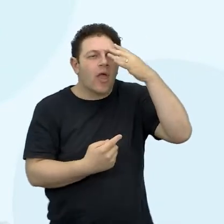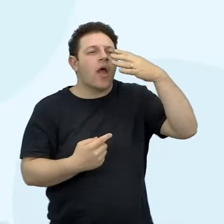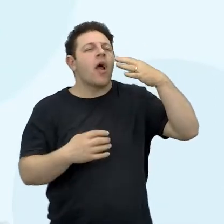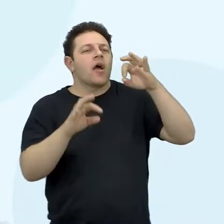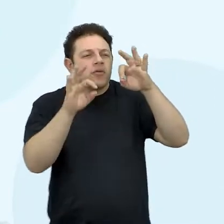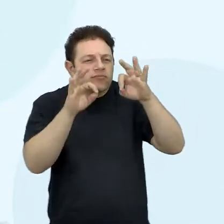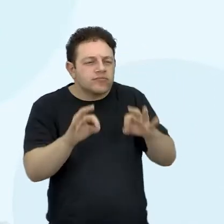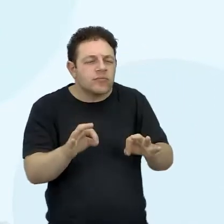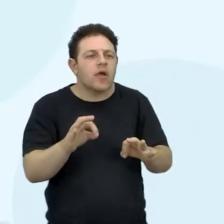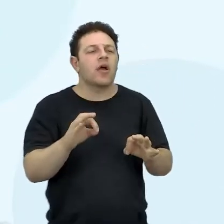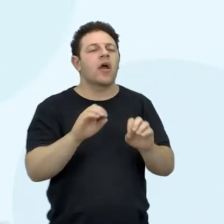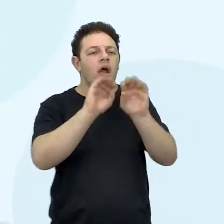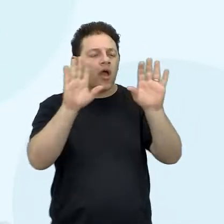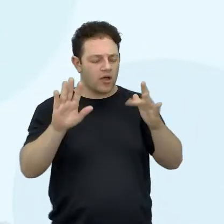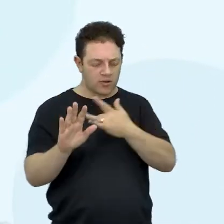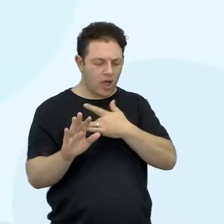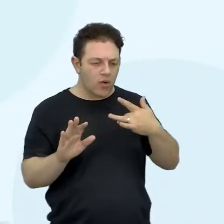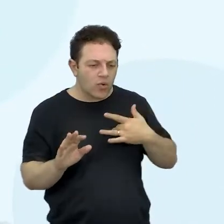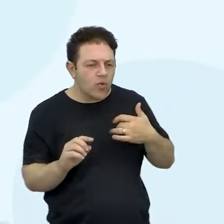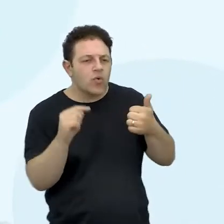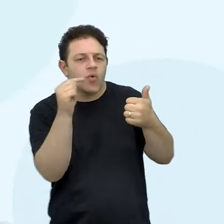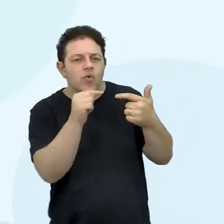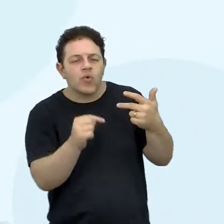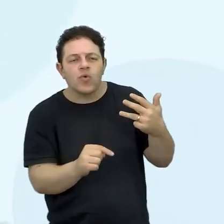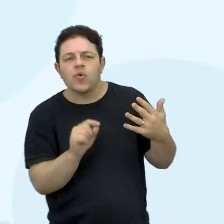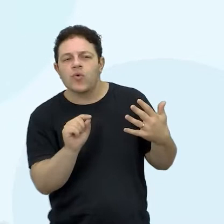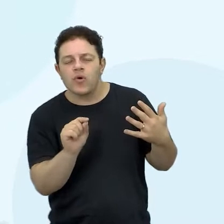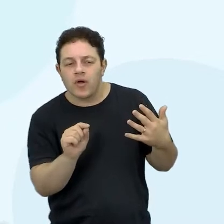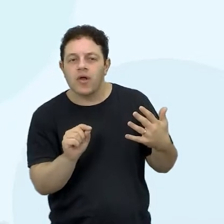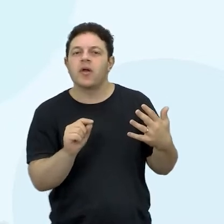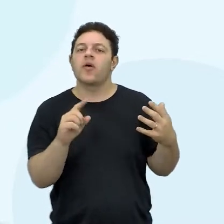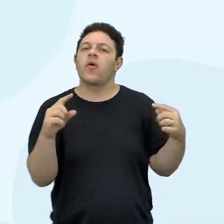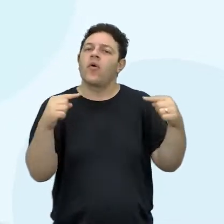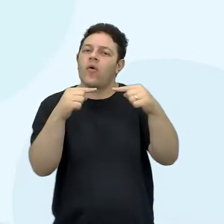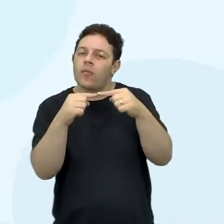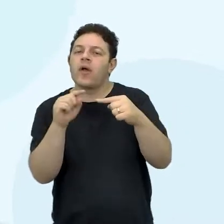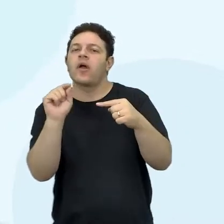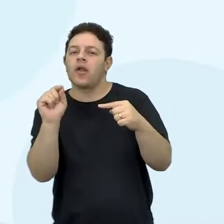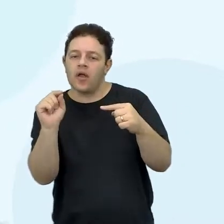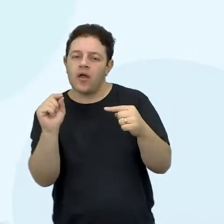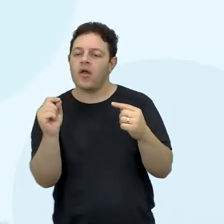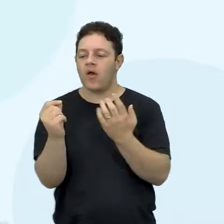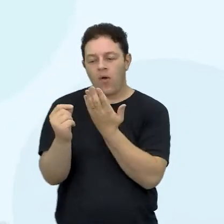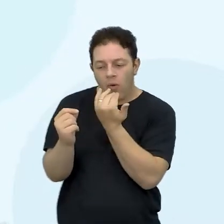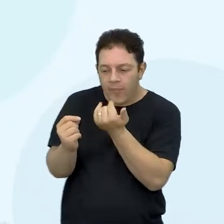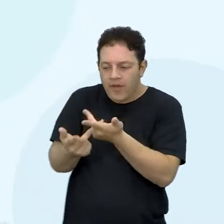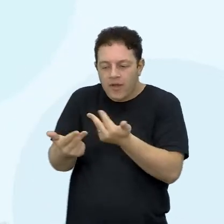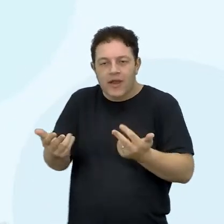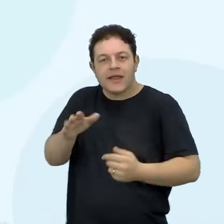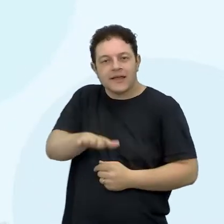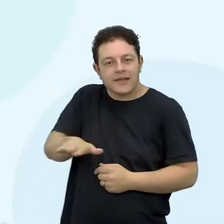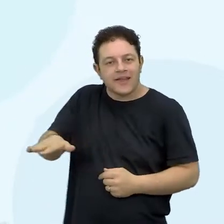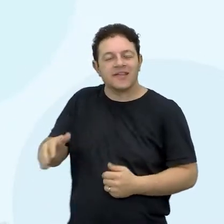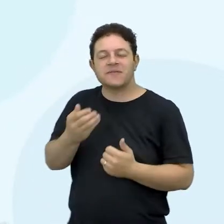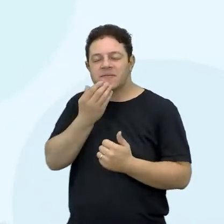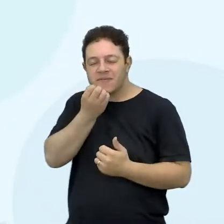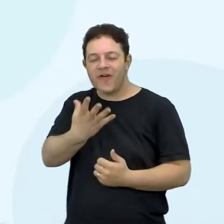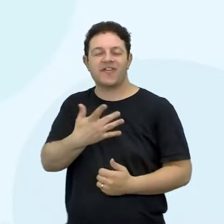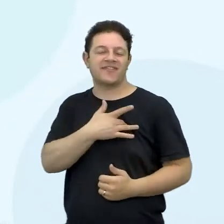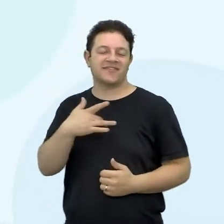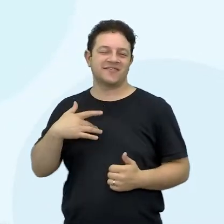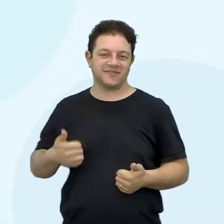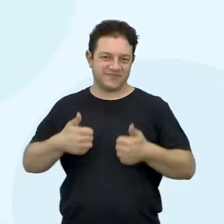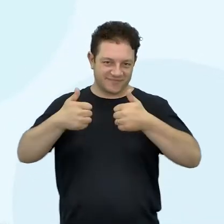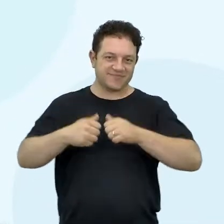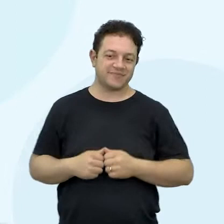o conceito de saúde e seus determinantes, relacionando a uma alimentação infantil saudável. Então,